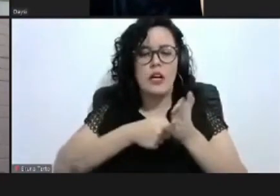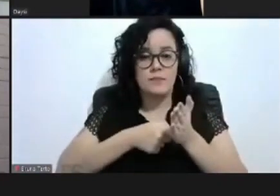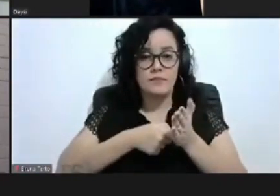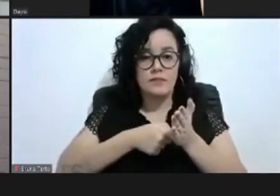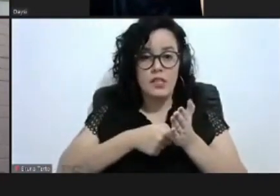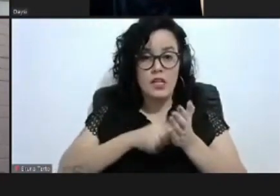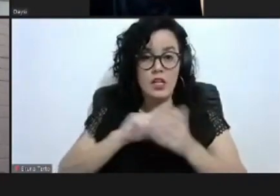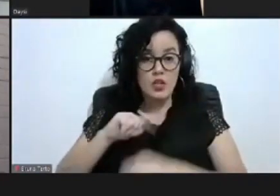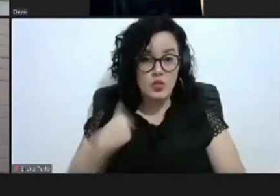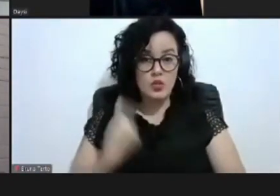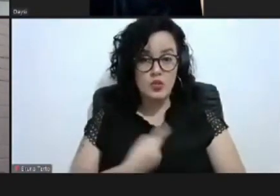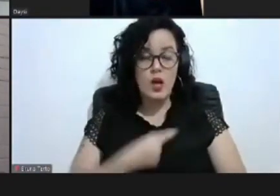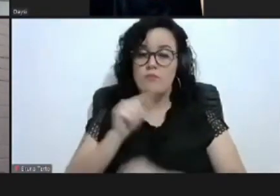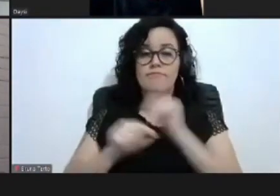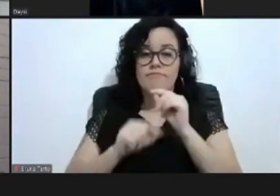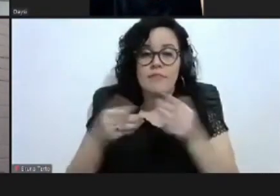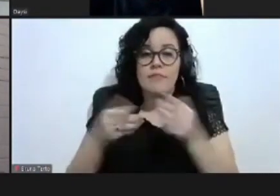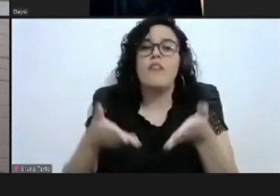somar